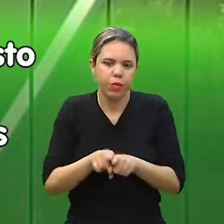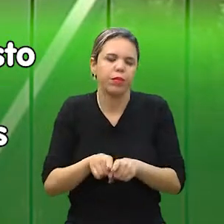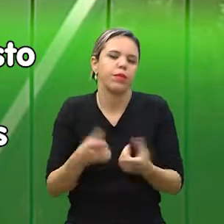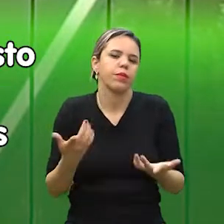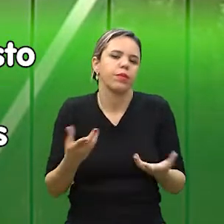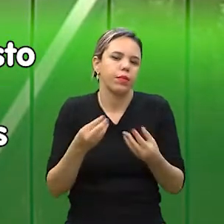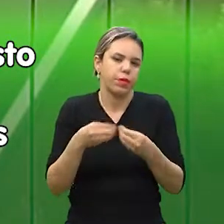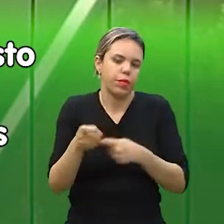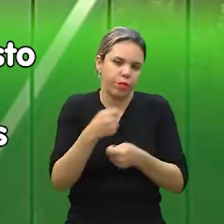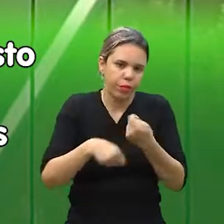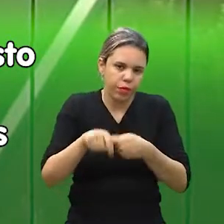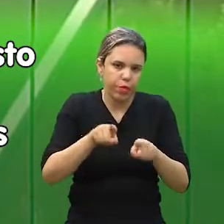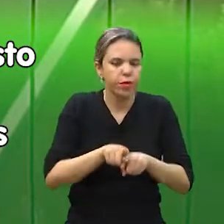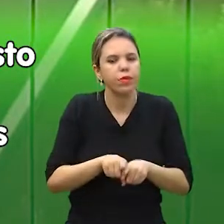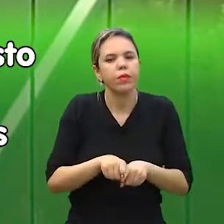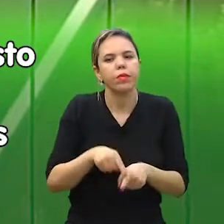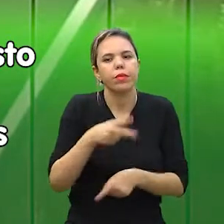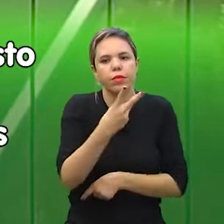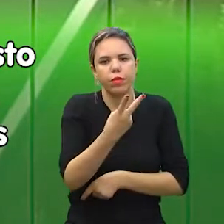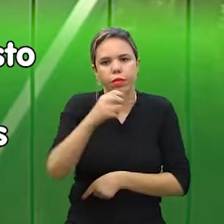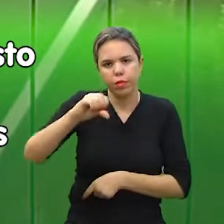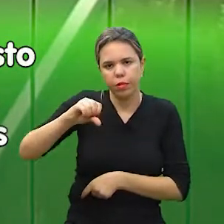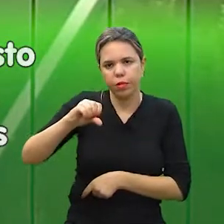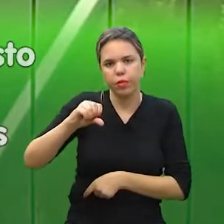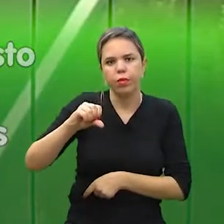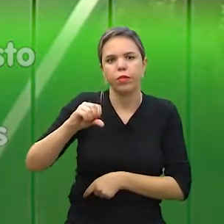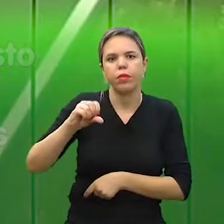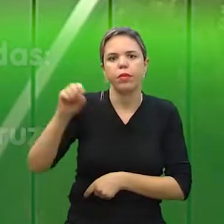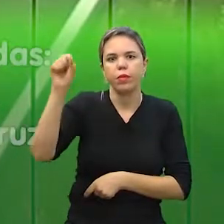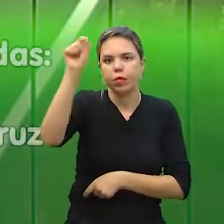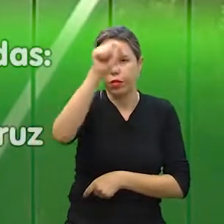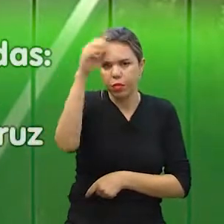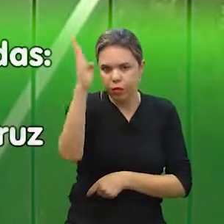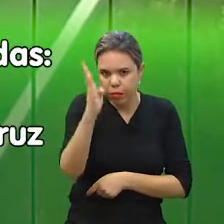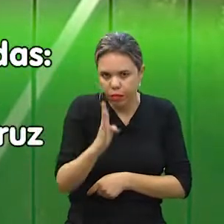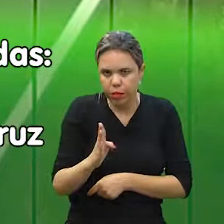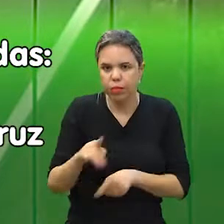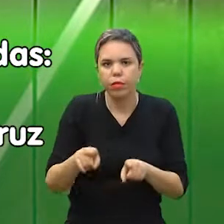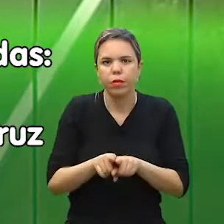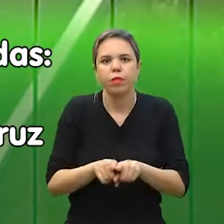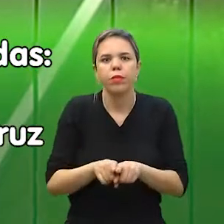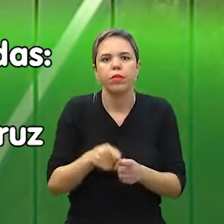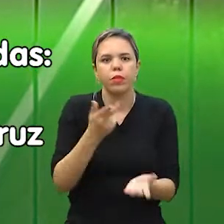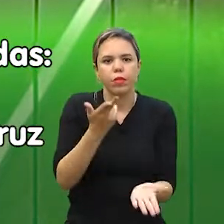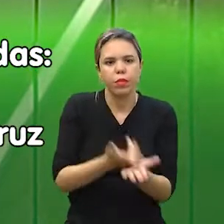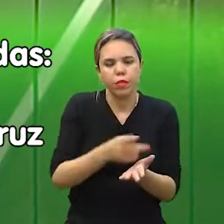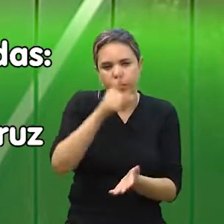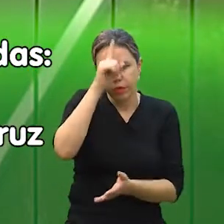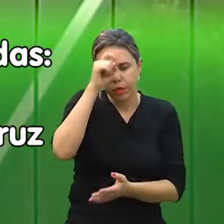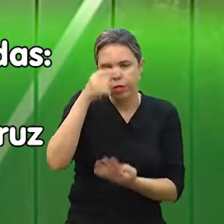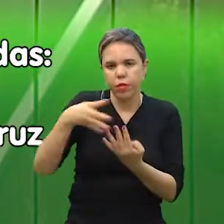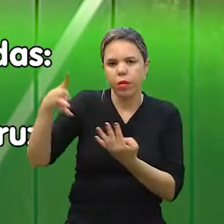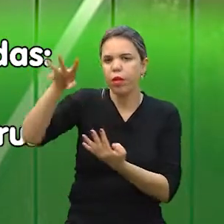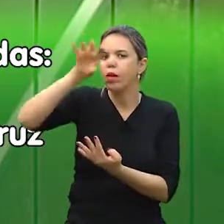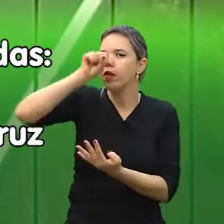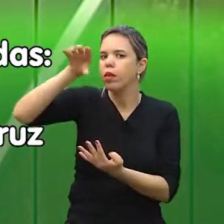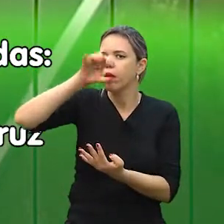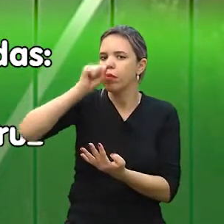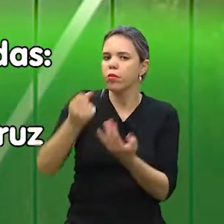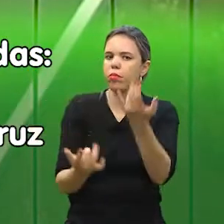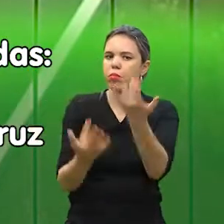economia, isso considerando 29 capitais brasileiras. Hospitalizações devido à fumaça inalada a partir